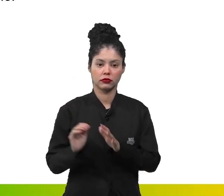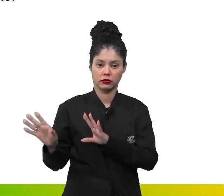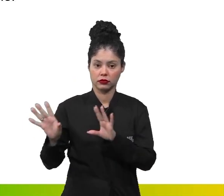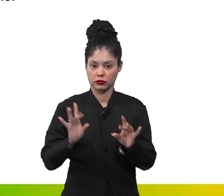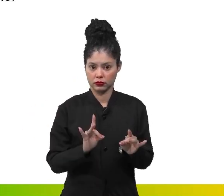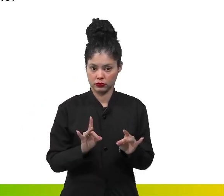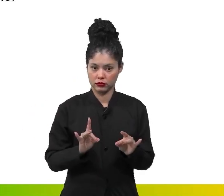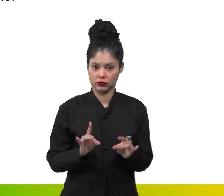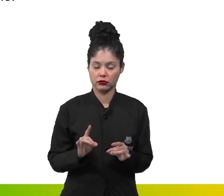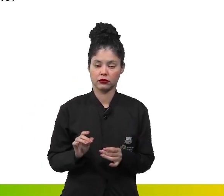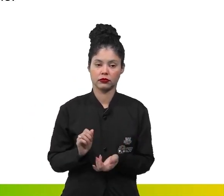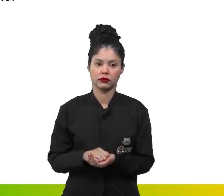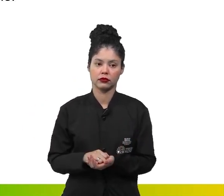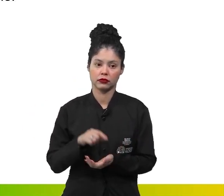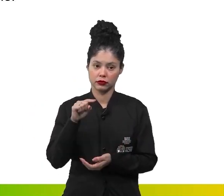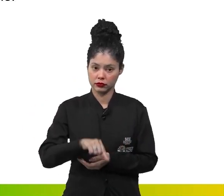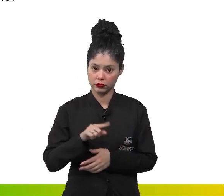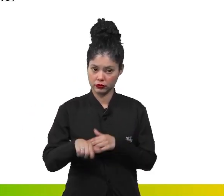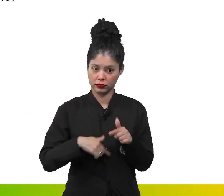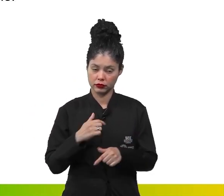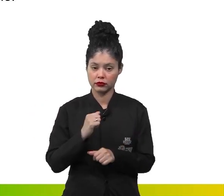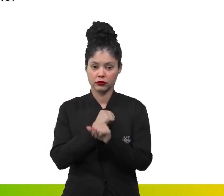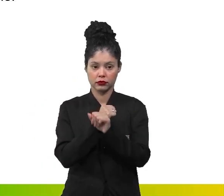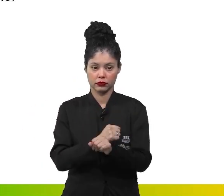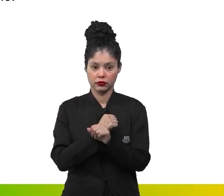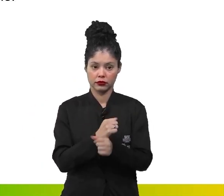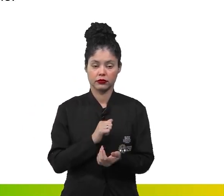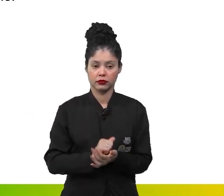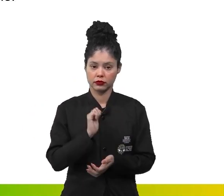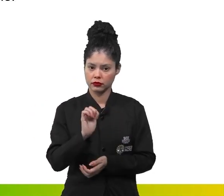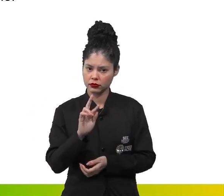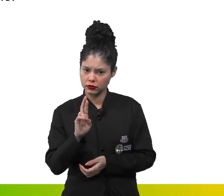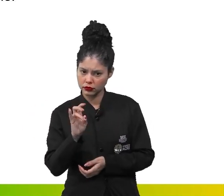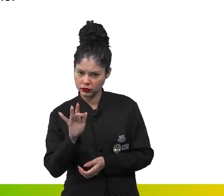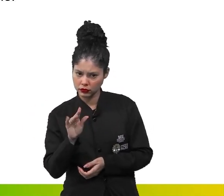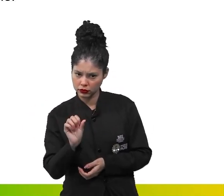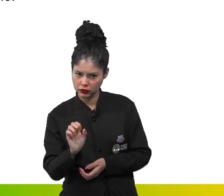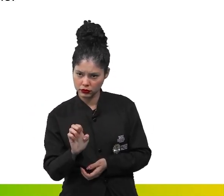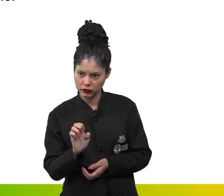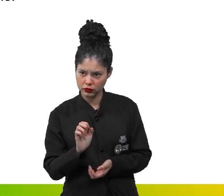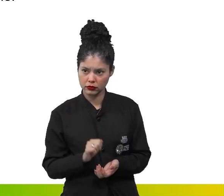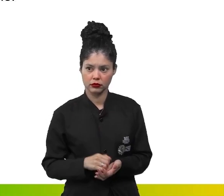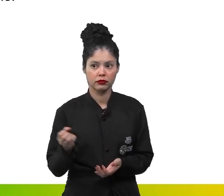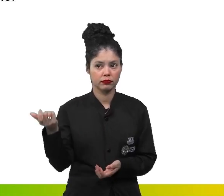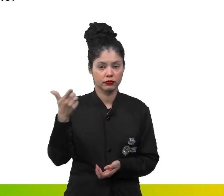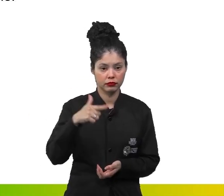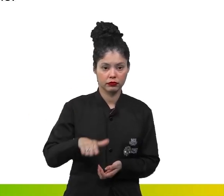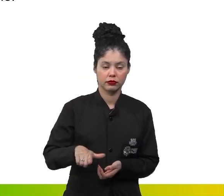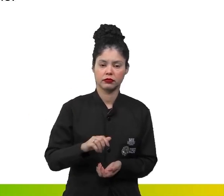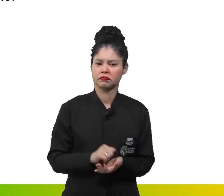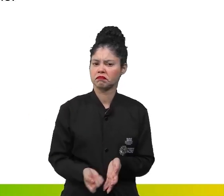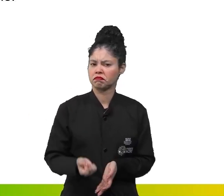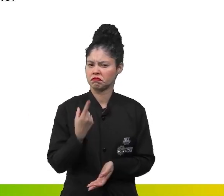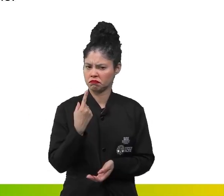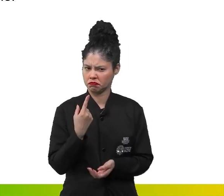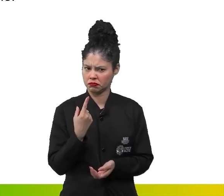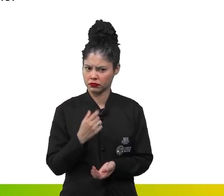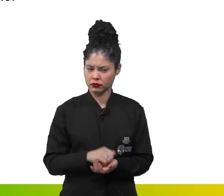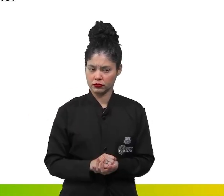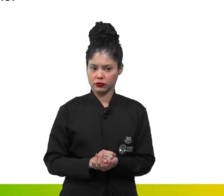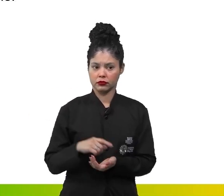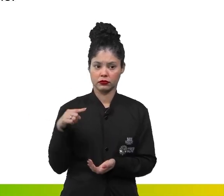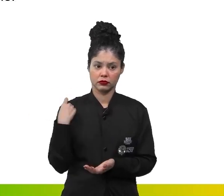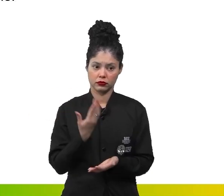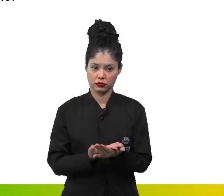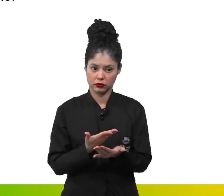trazidos contra sua vontade para trabalhar como escravos, e árabes. Novamente, uma inconsistência, segundo a